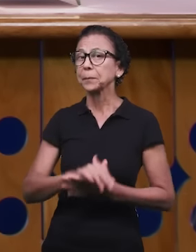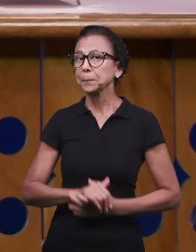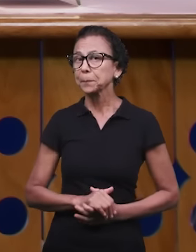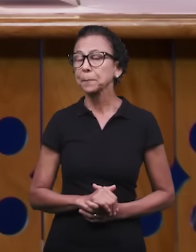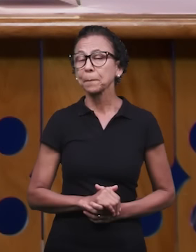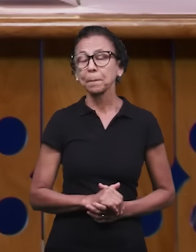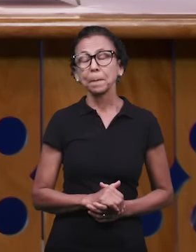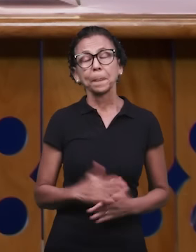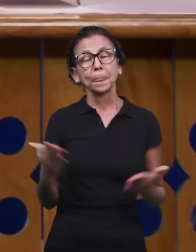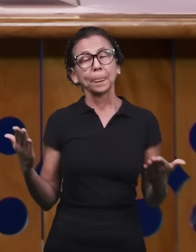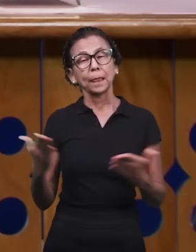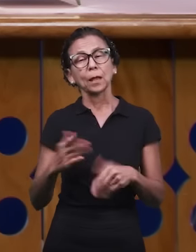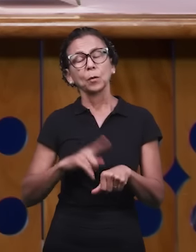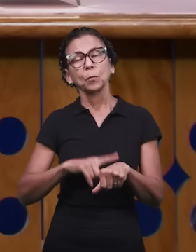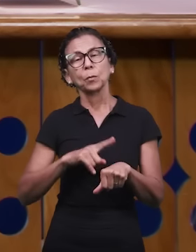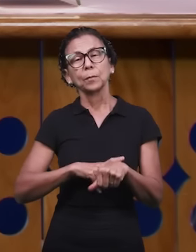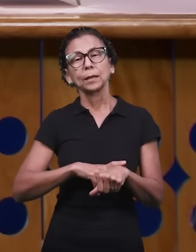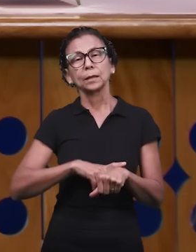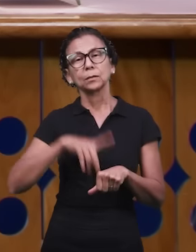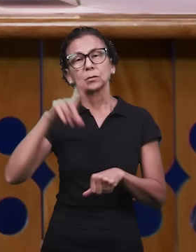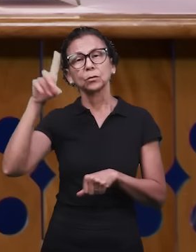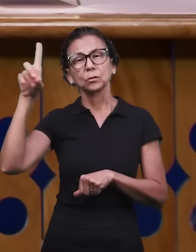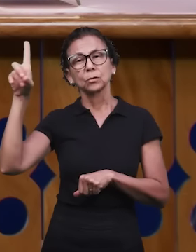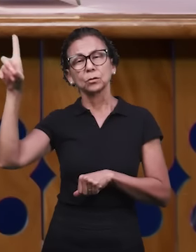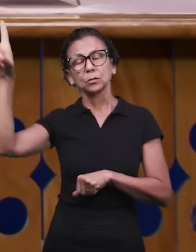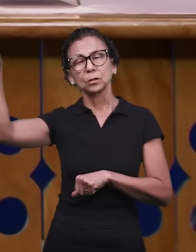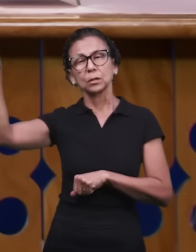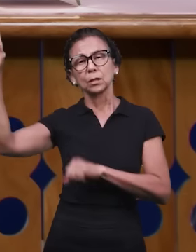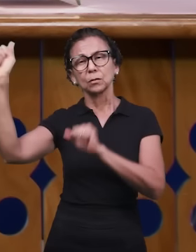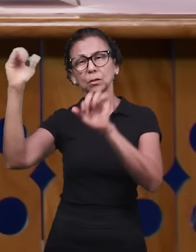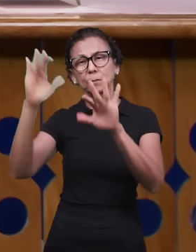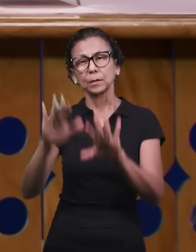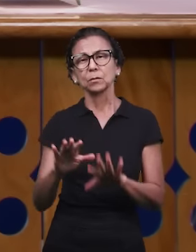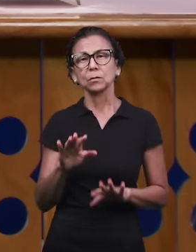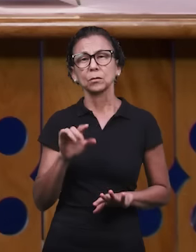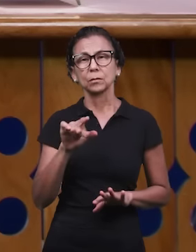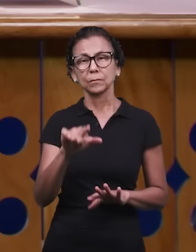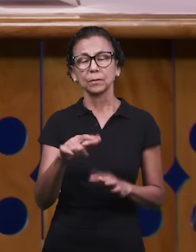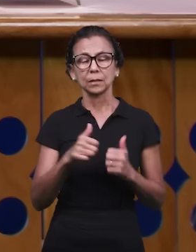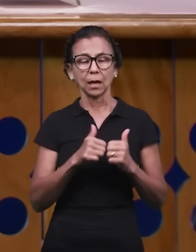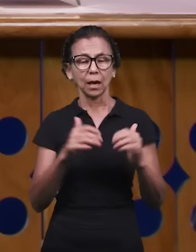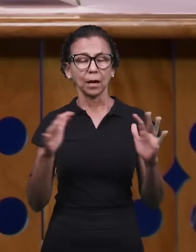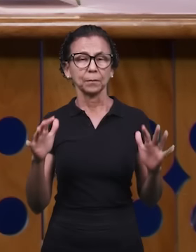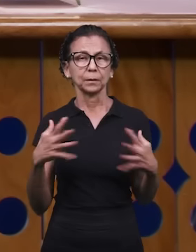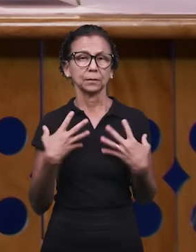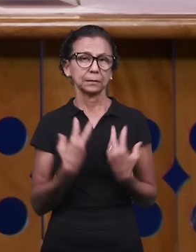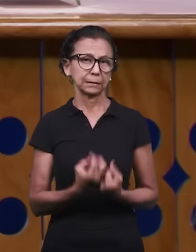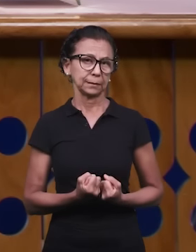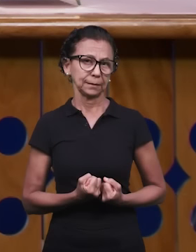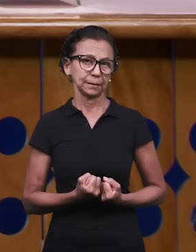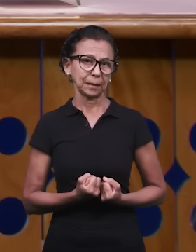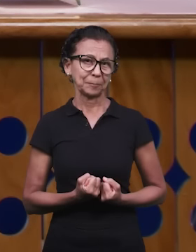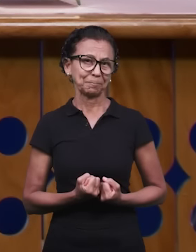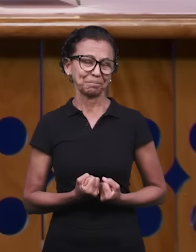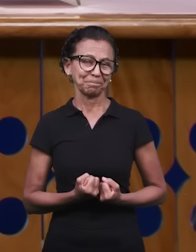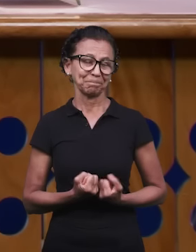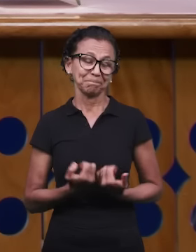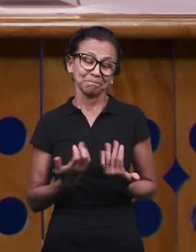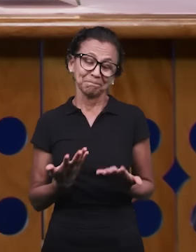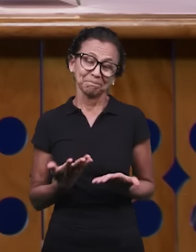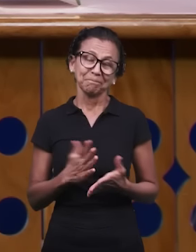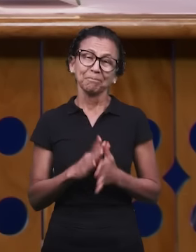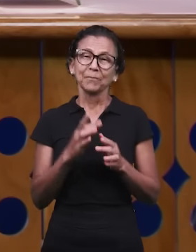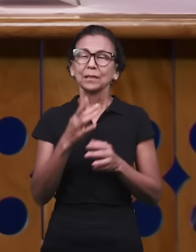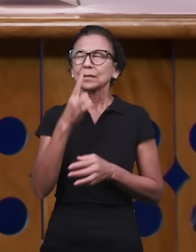na sua família, em tudo que envolve a sua vida. Cearei com ele e